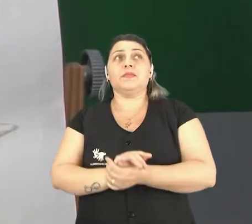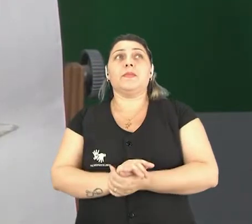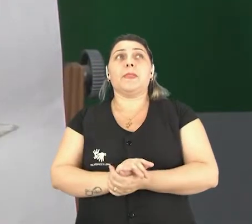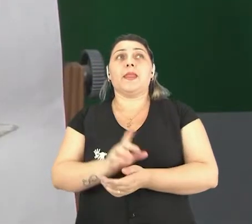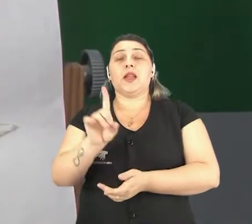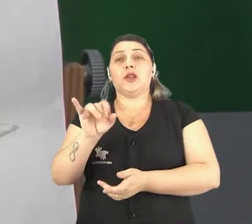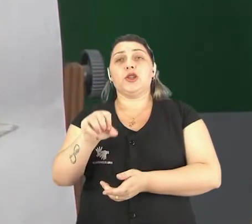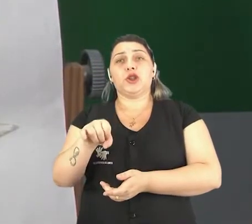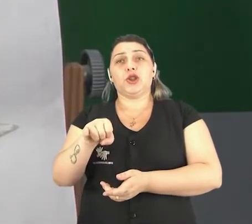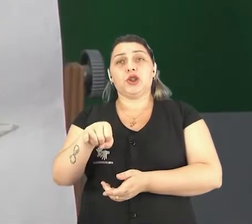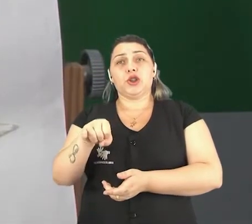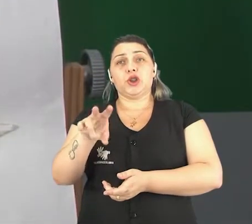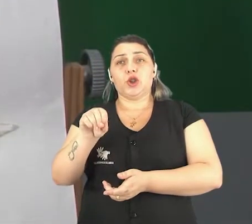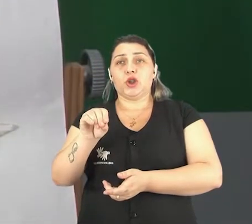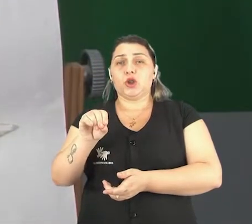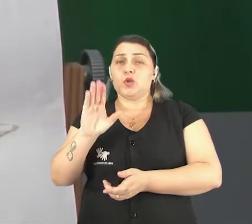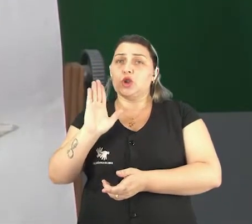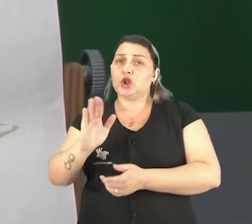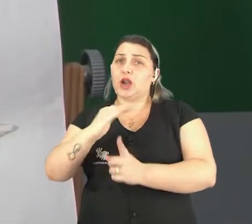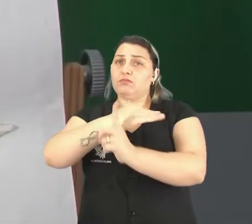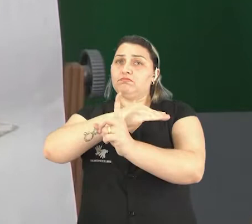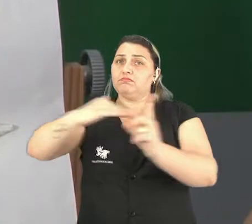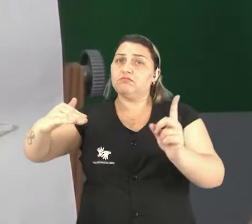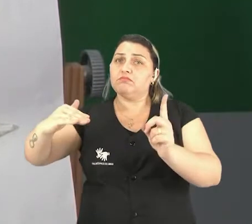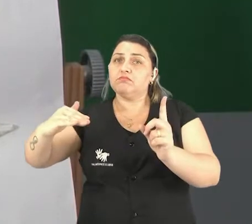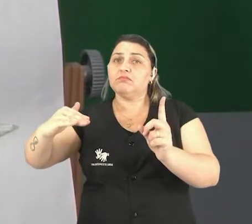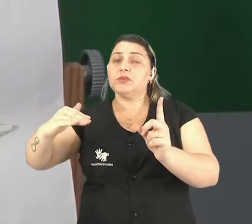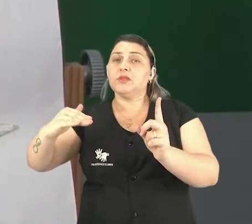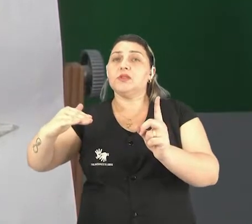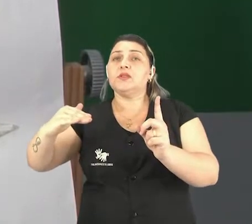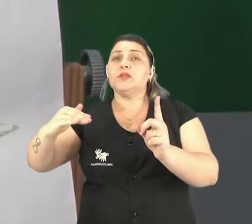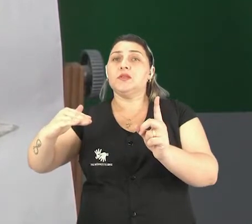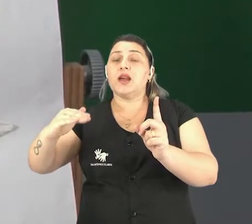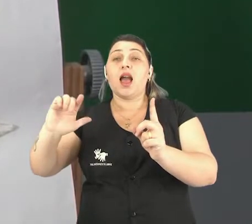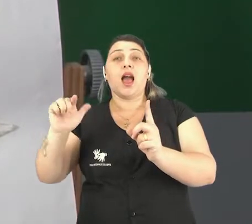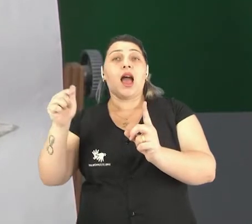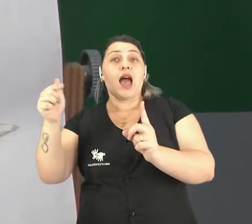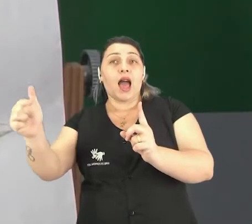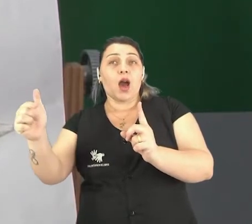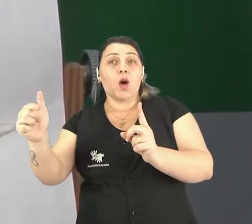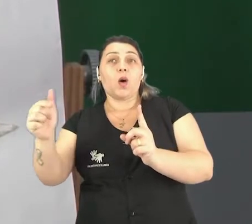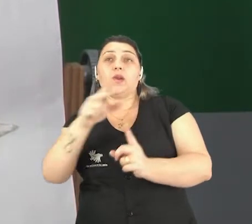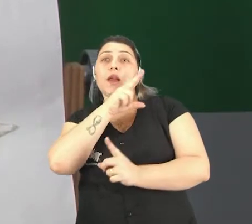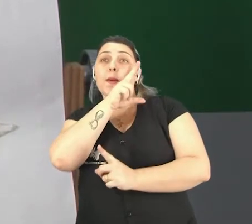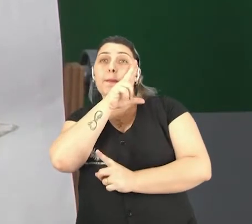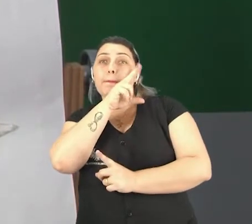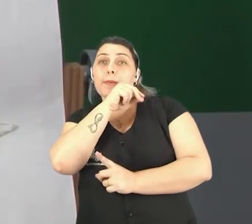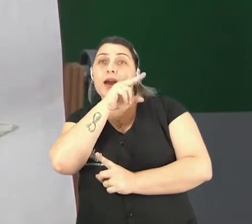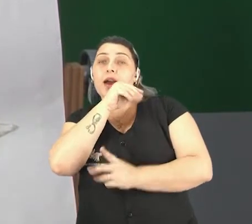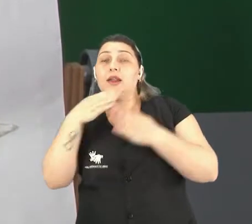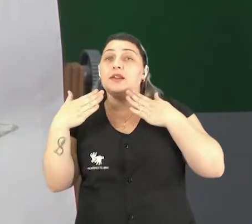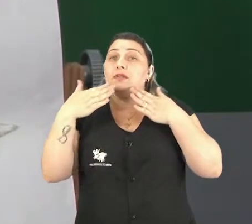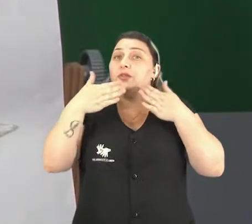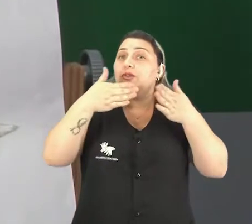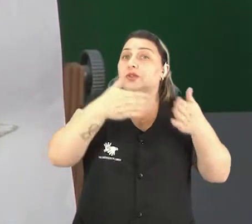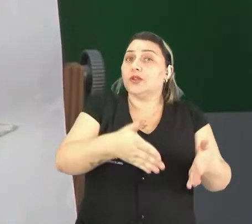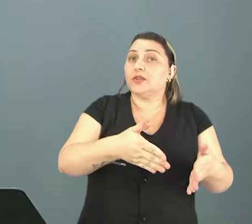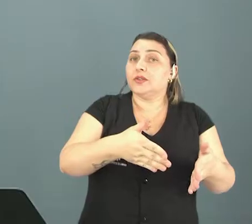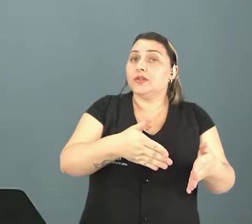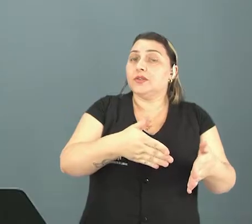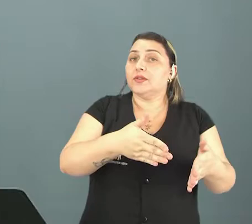Dino já ia até cortando, quando a outra pata veio chegando.